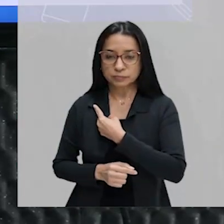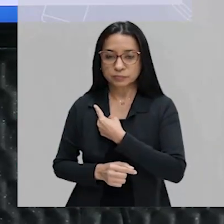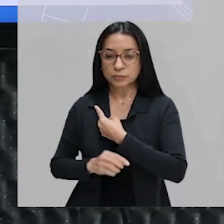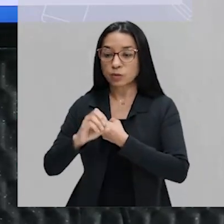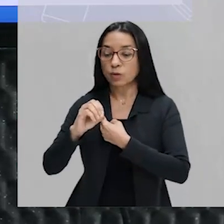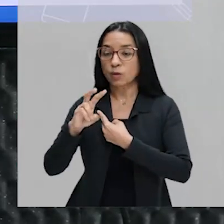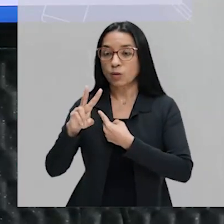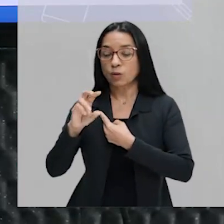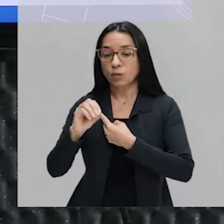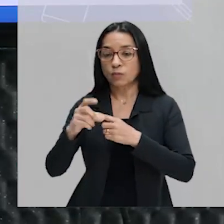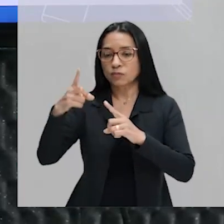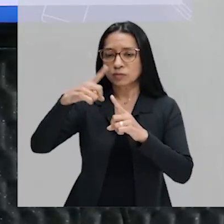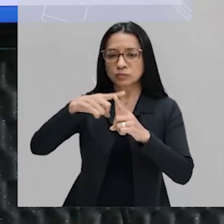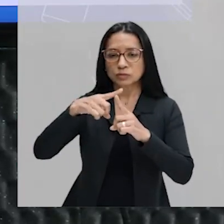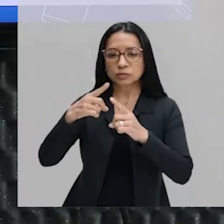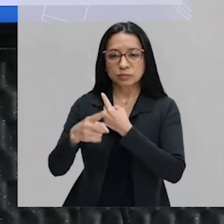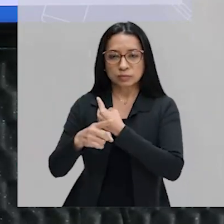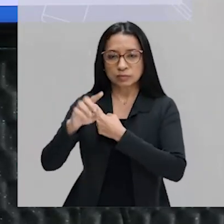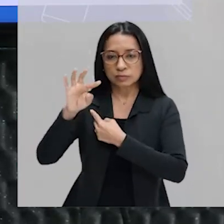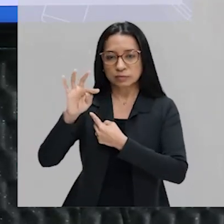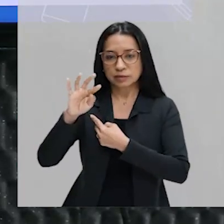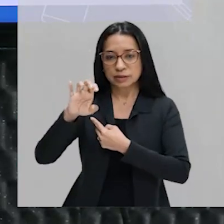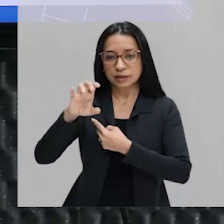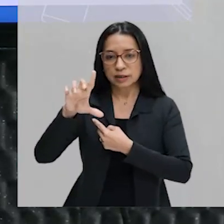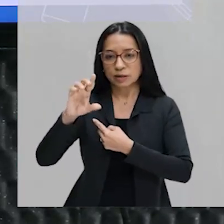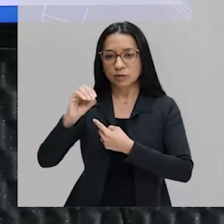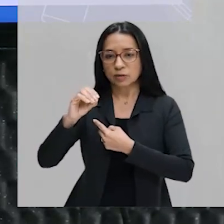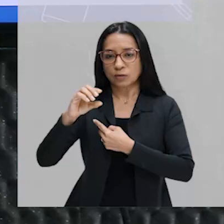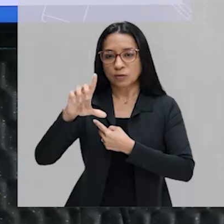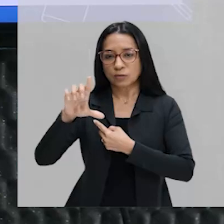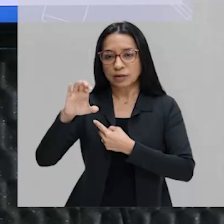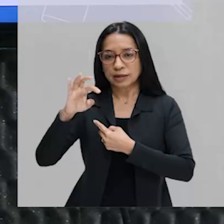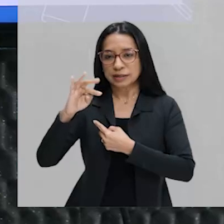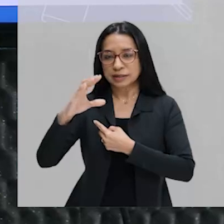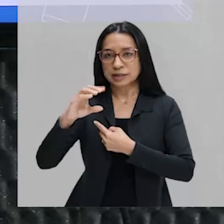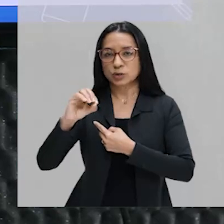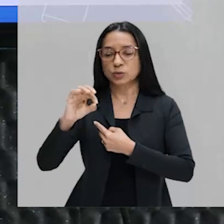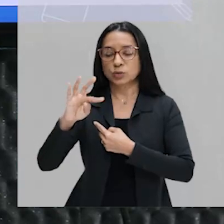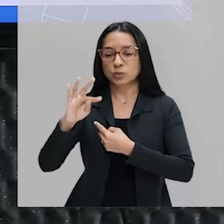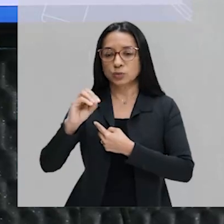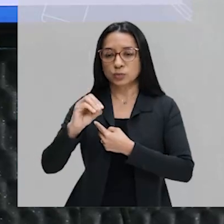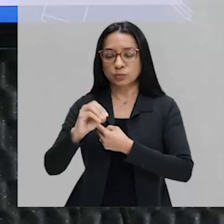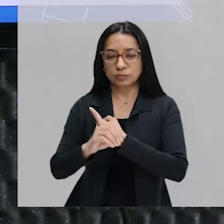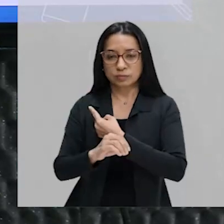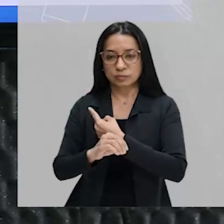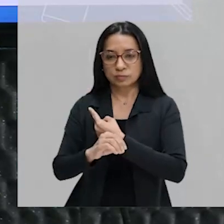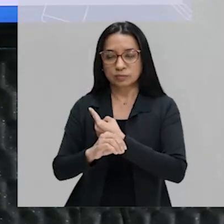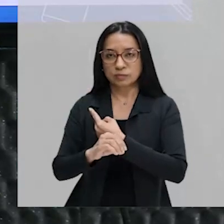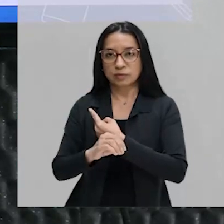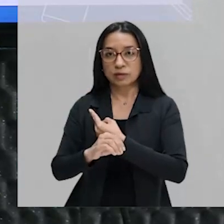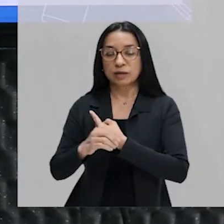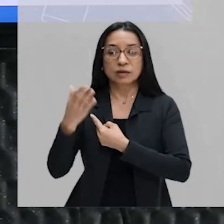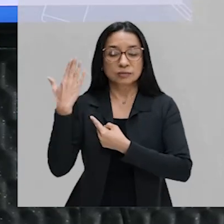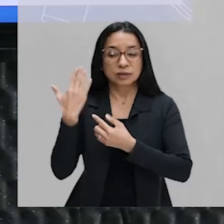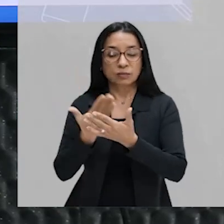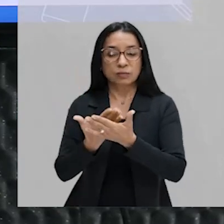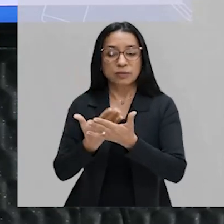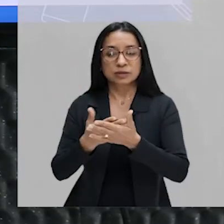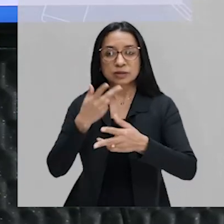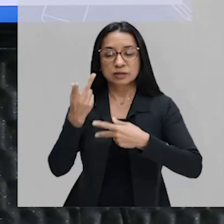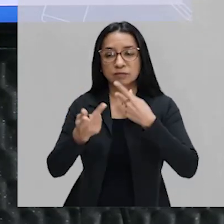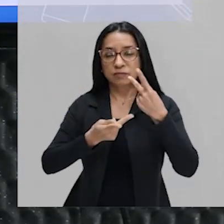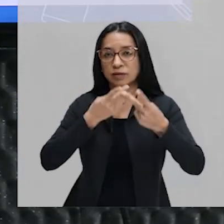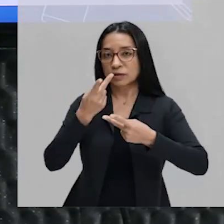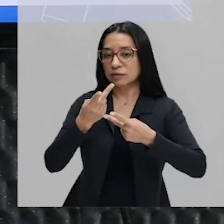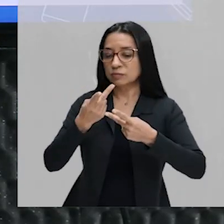telolécito. Lembra que a gente falou sobre os tipos de ovos? Falei do ovo oligolécito, tá? Falei do